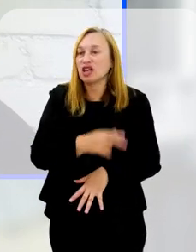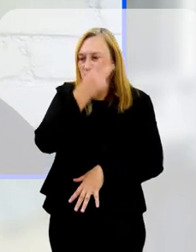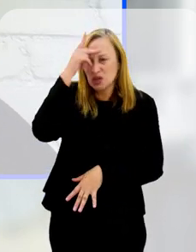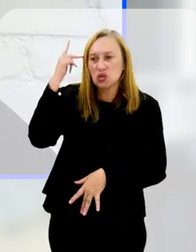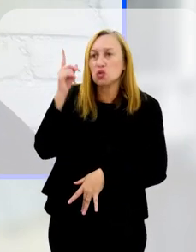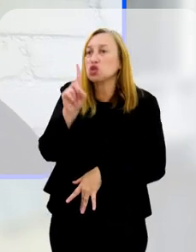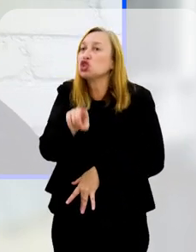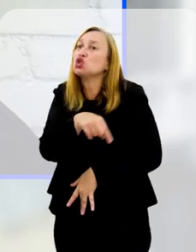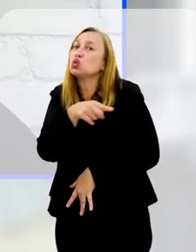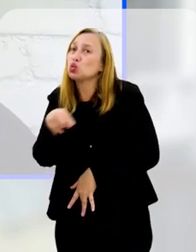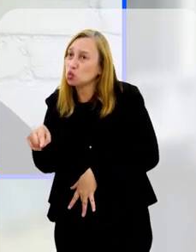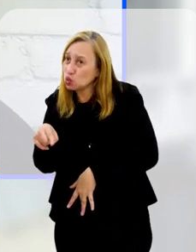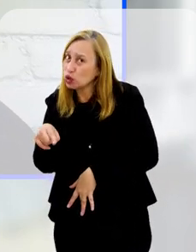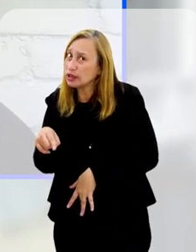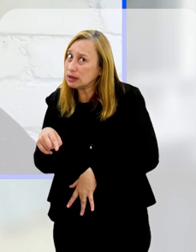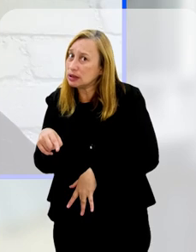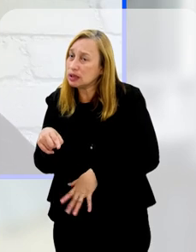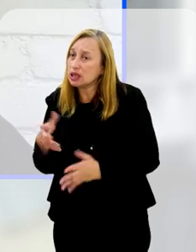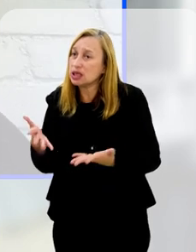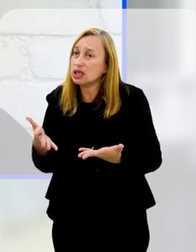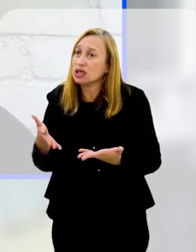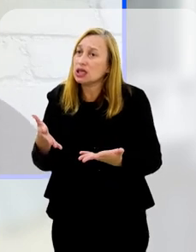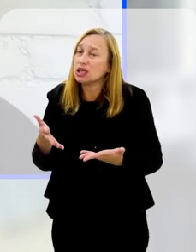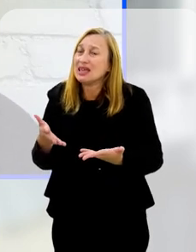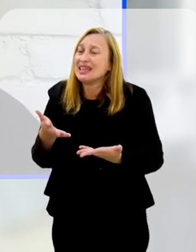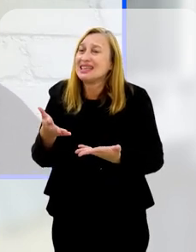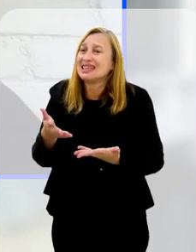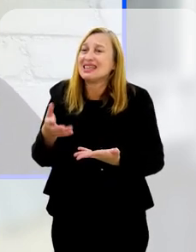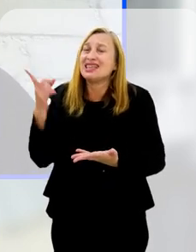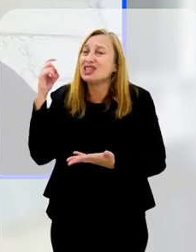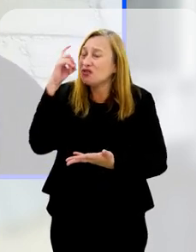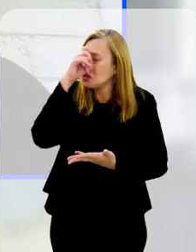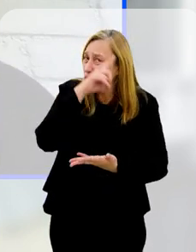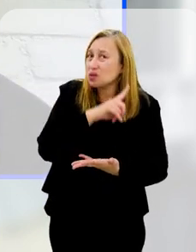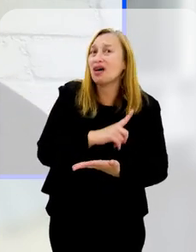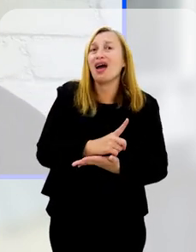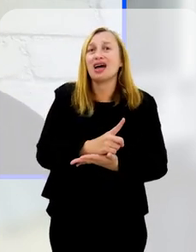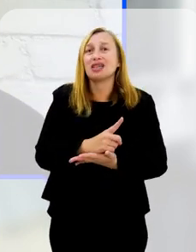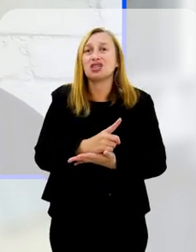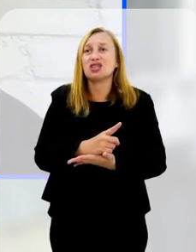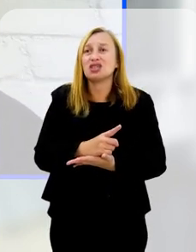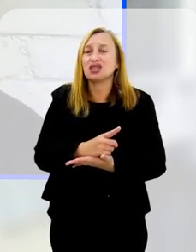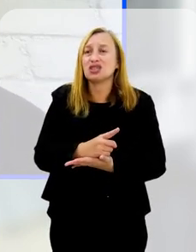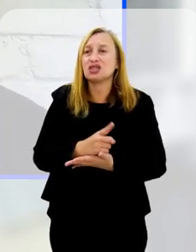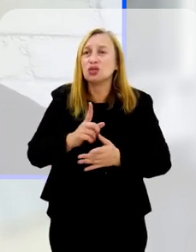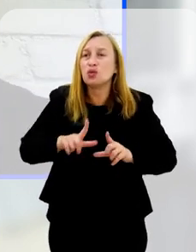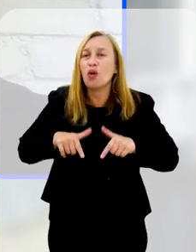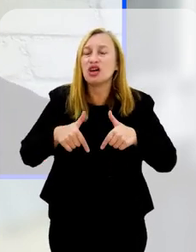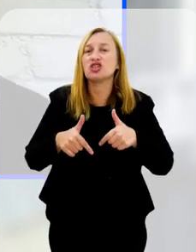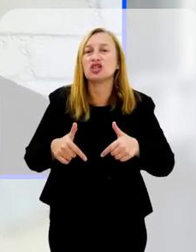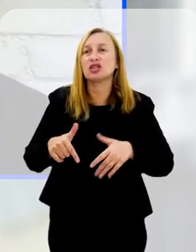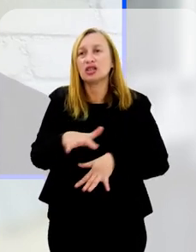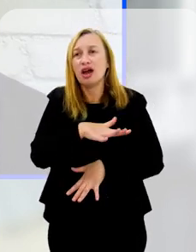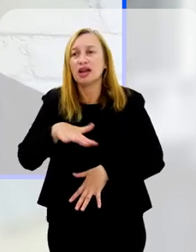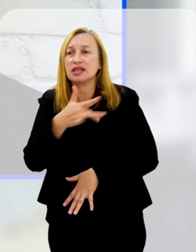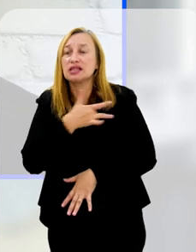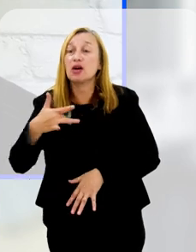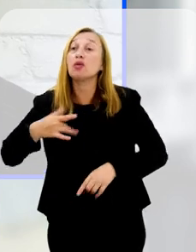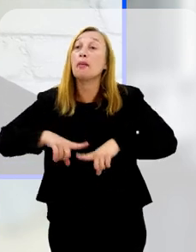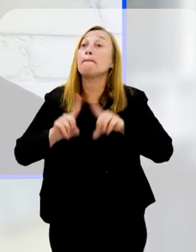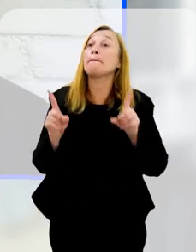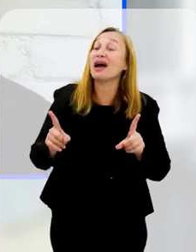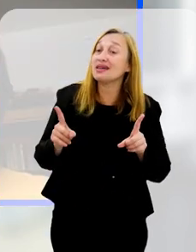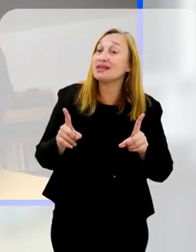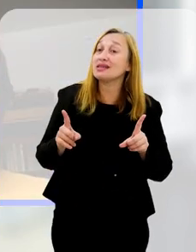desses excluídos, né, dessas pessoas que estiveram sempre fora do alcance das